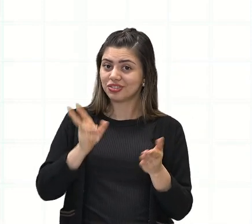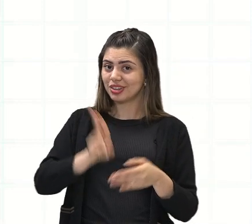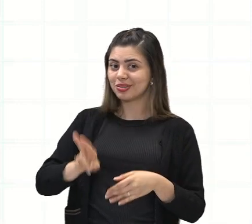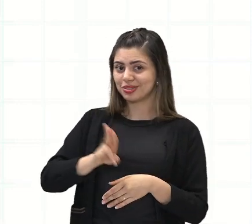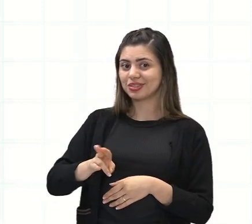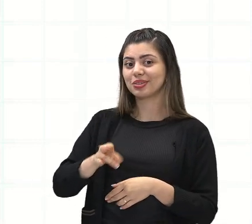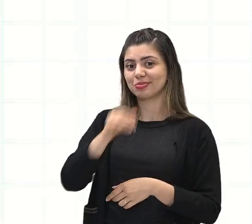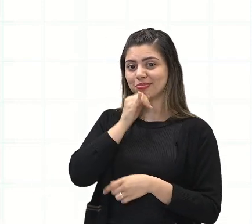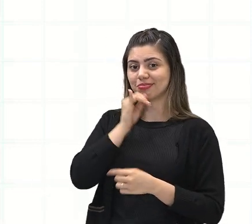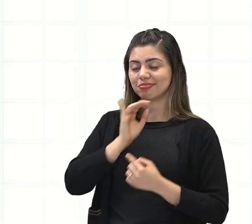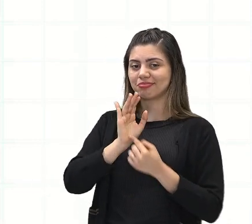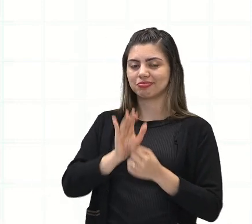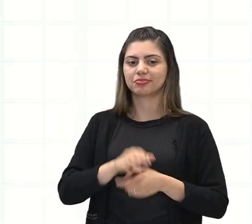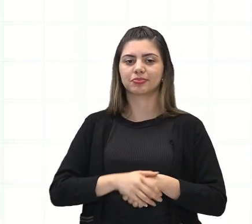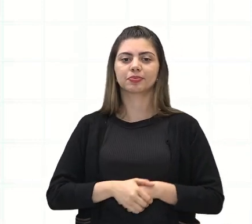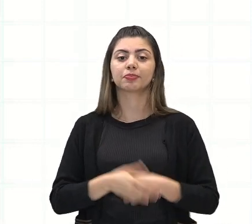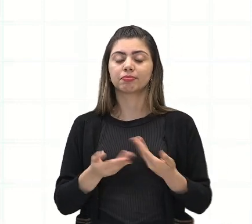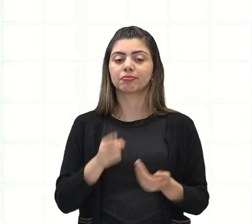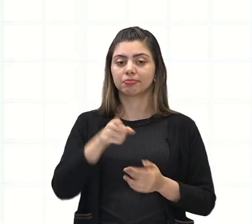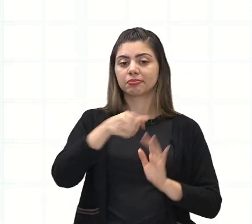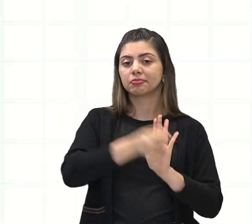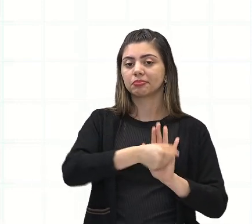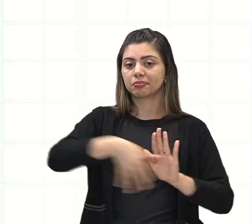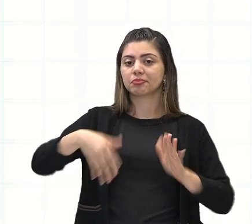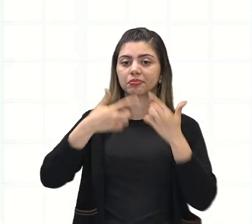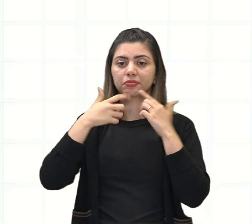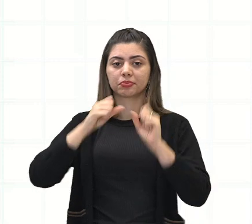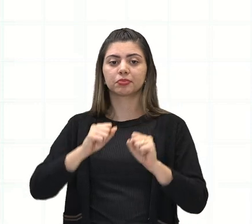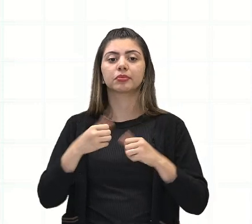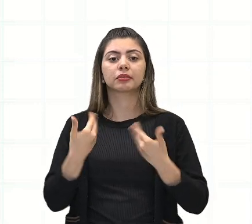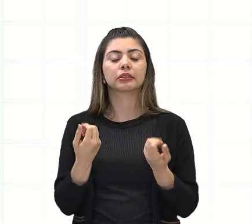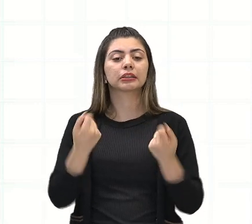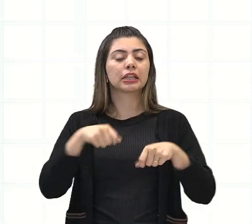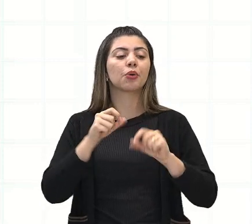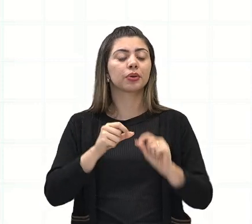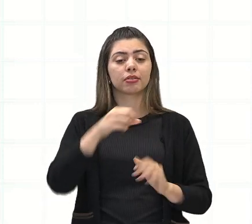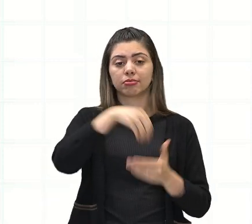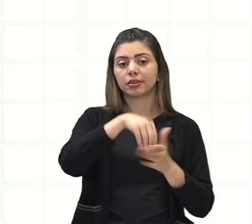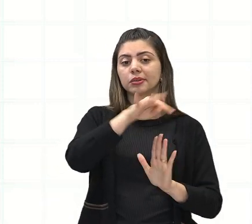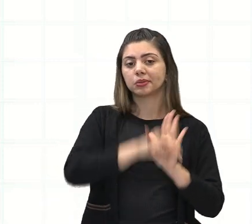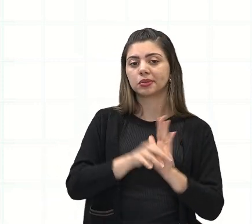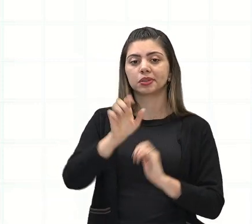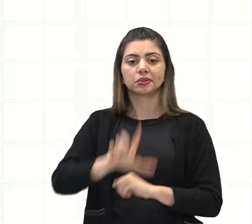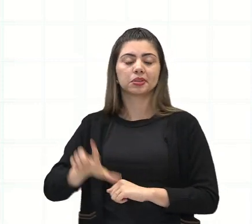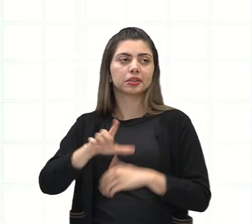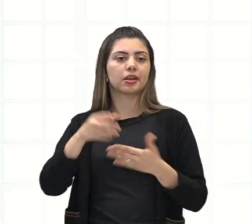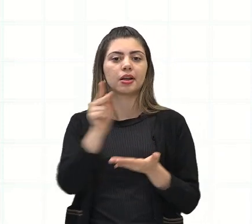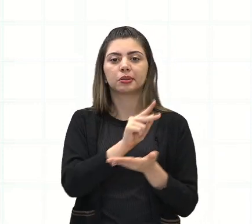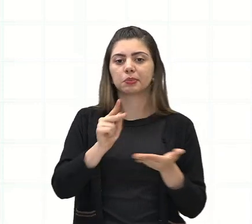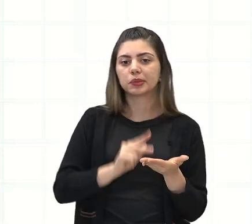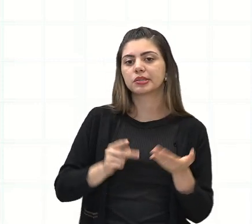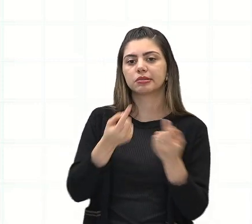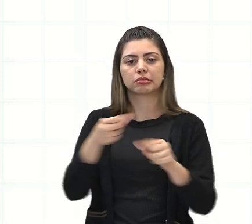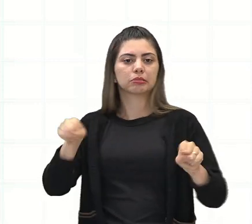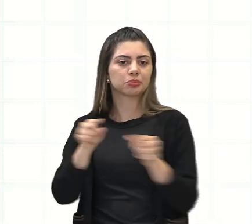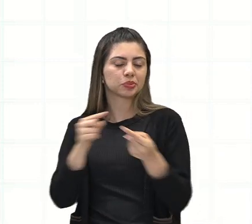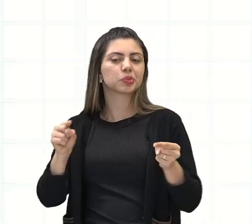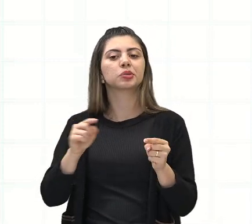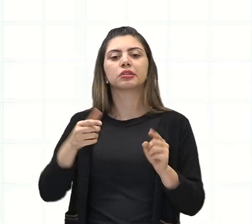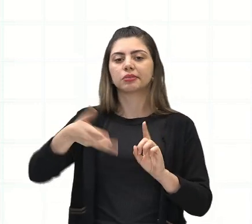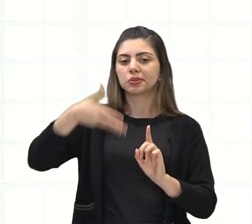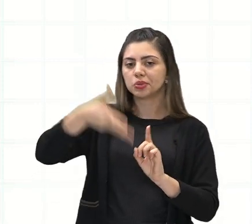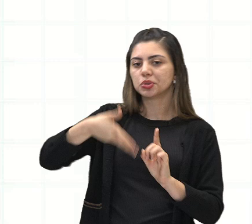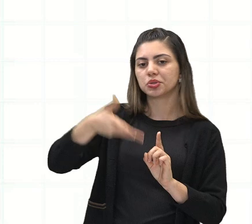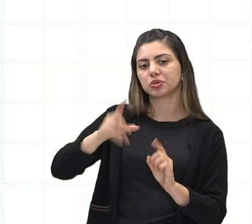provar. Essa figura de linguagem é comumente encontrada em textos literários, poesias, músicas e no discurso